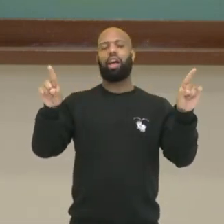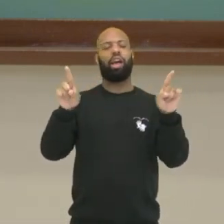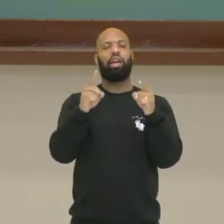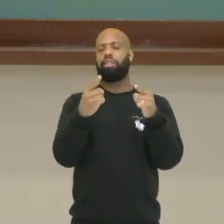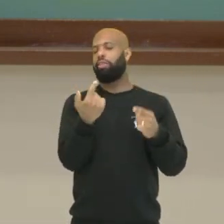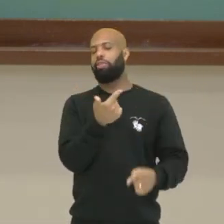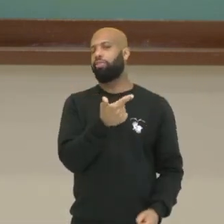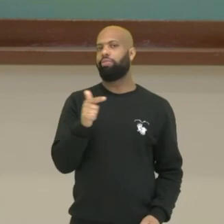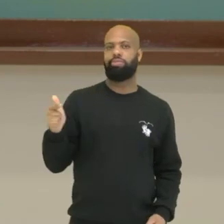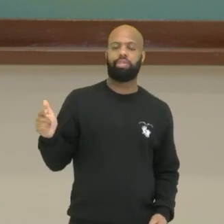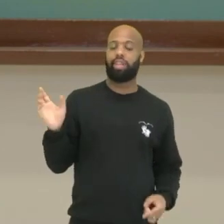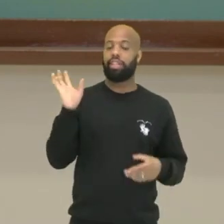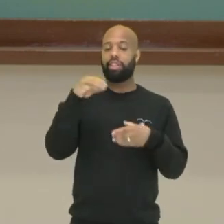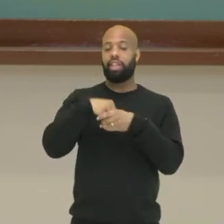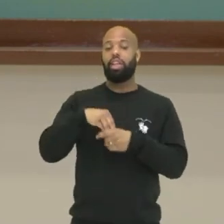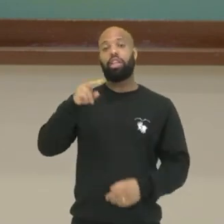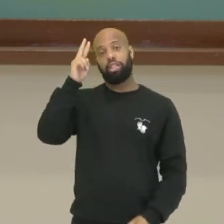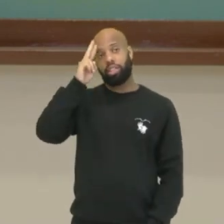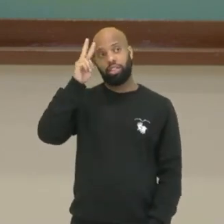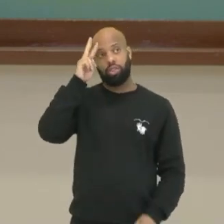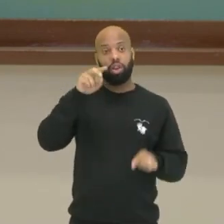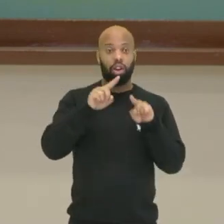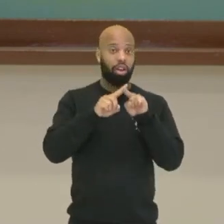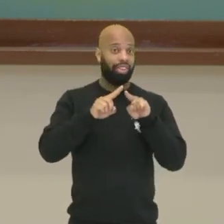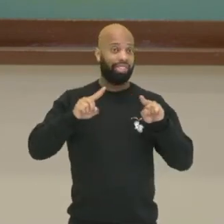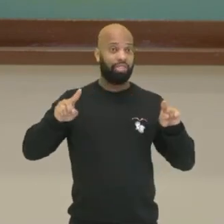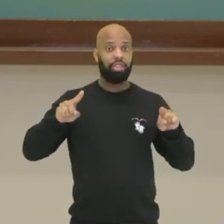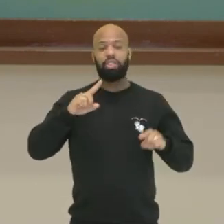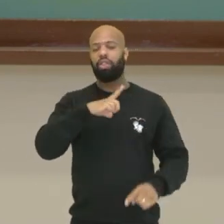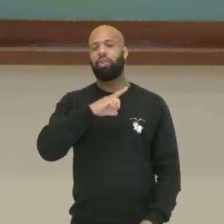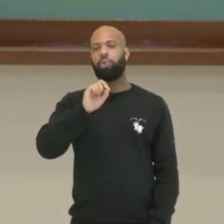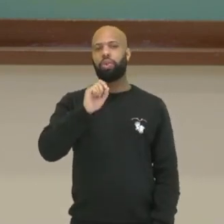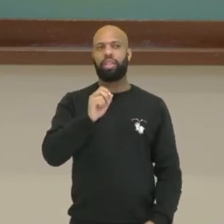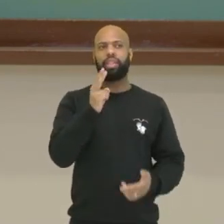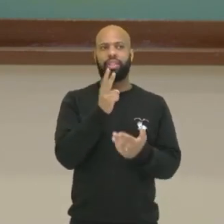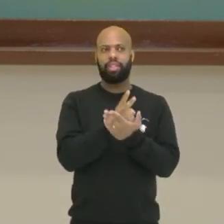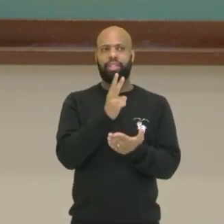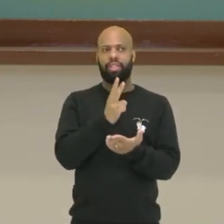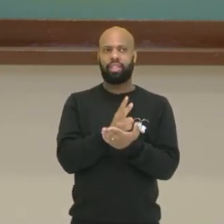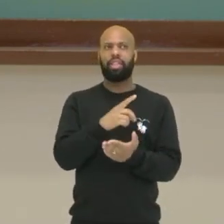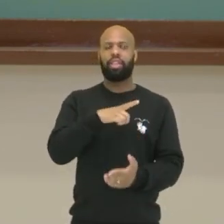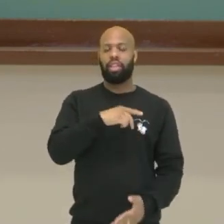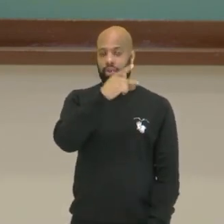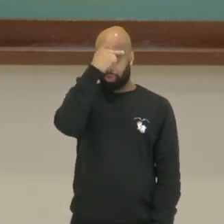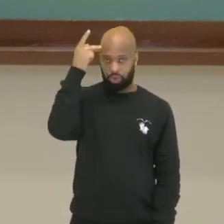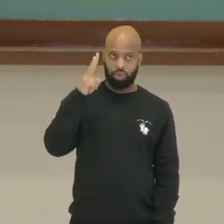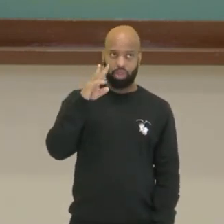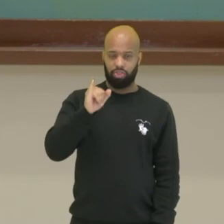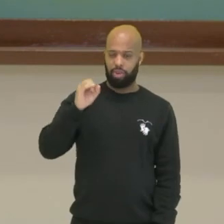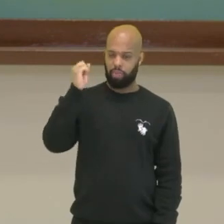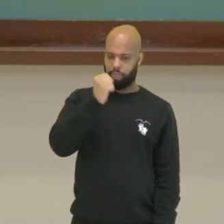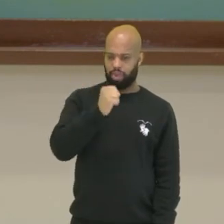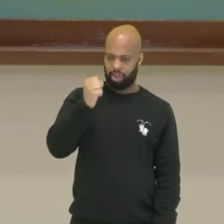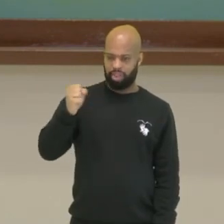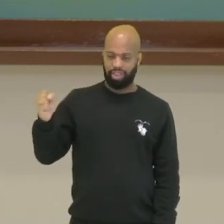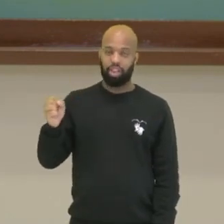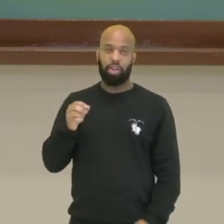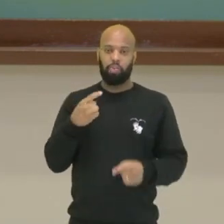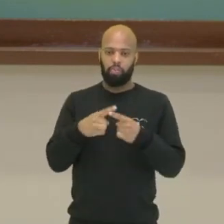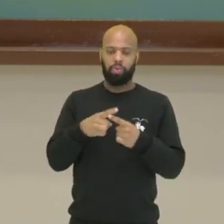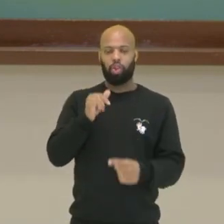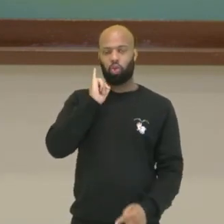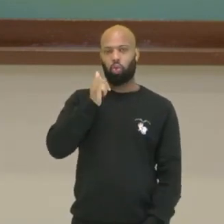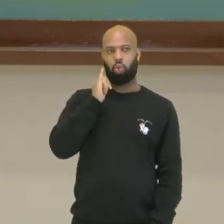dentro da história em si. Mas, toda vez que o assassino conta a história de um assassino, toda